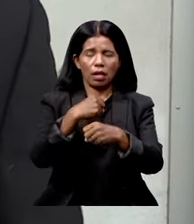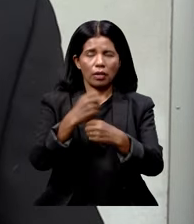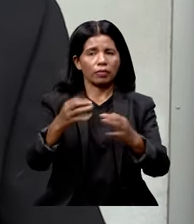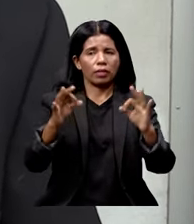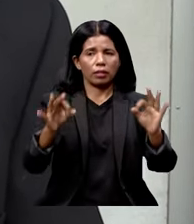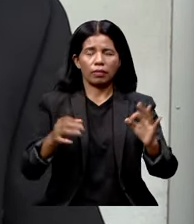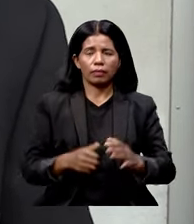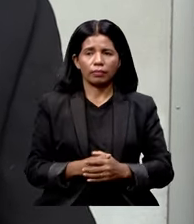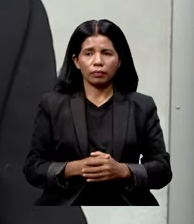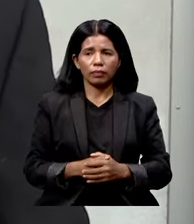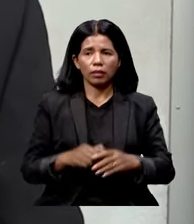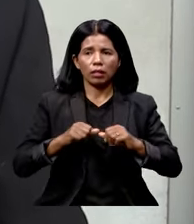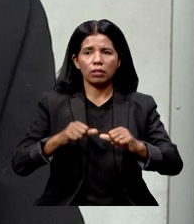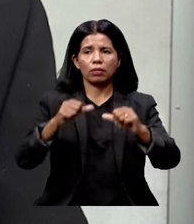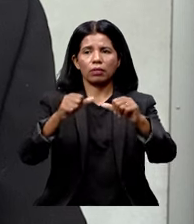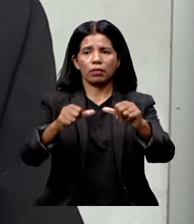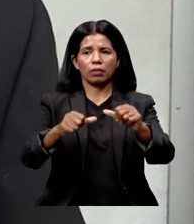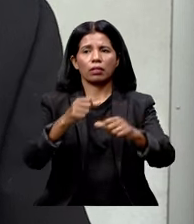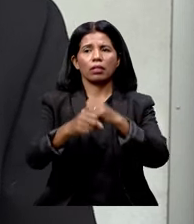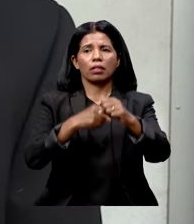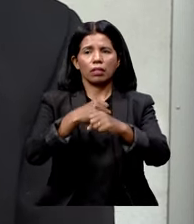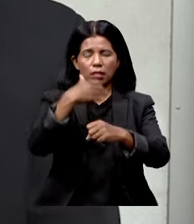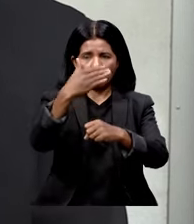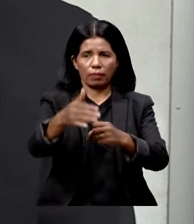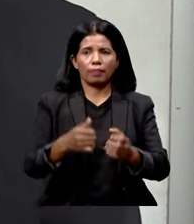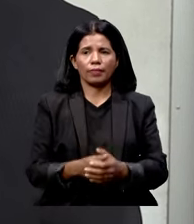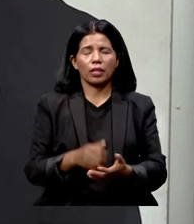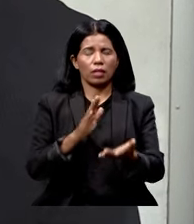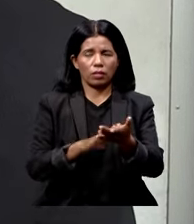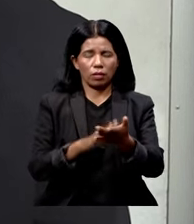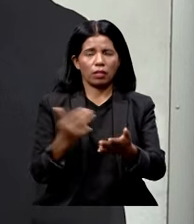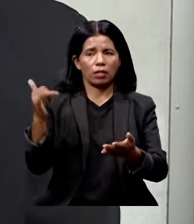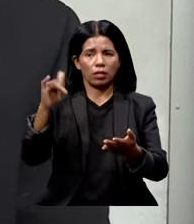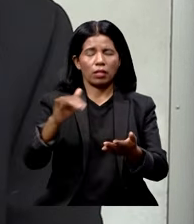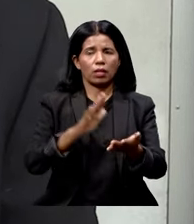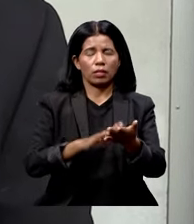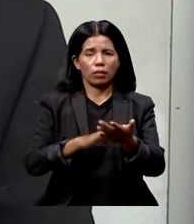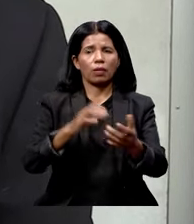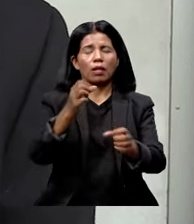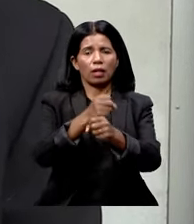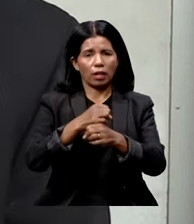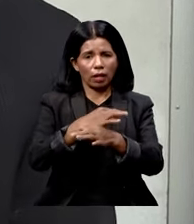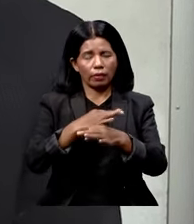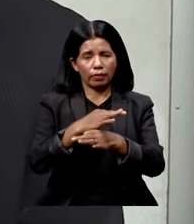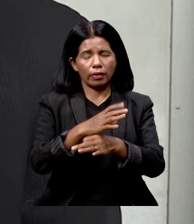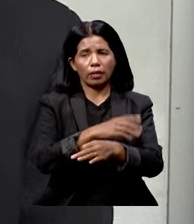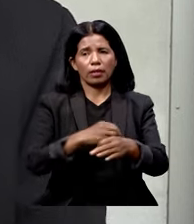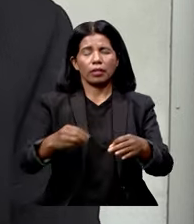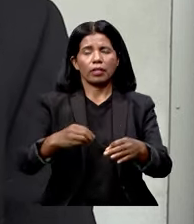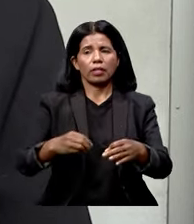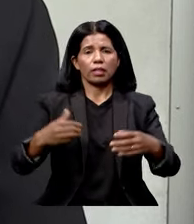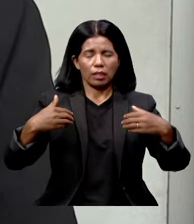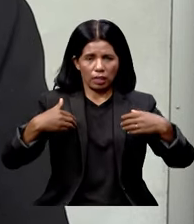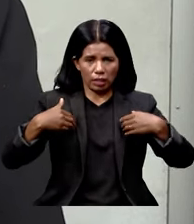bele continua ia tinang ongoing. Deve ia escola hira, essa da escola café serné. Ia dirine mos